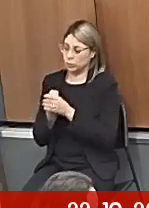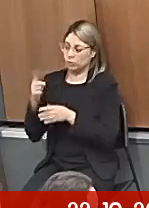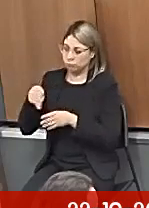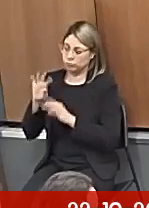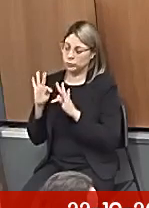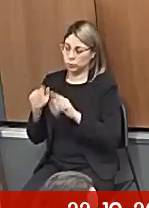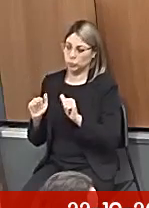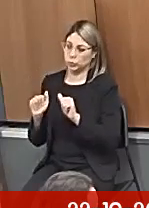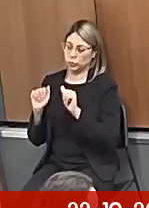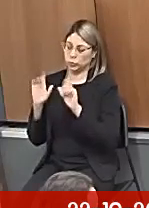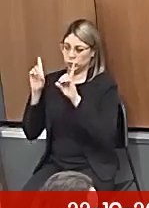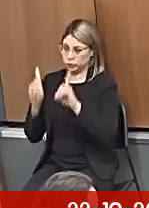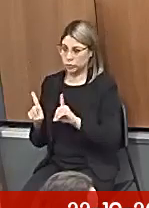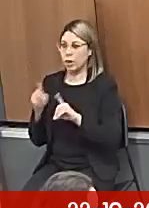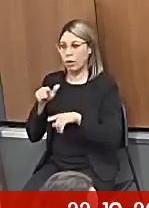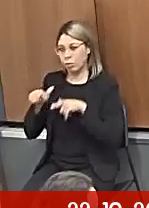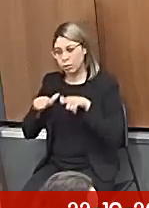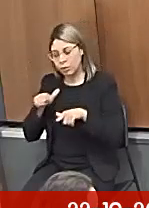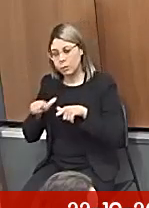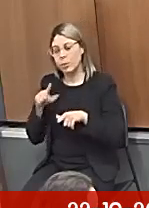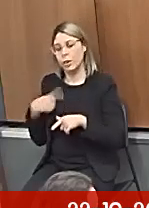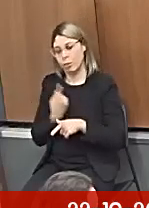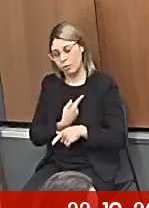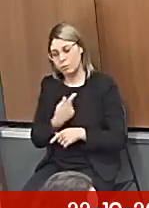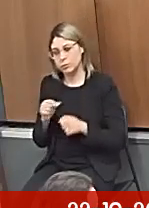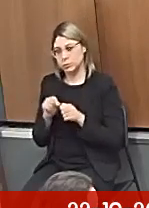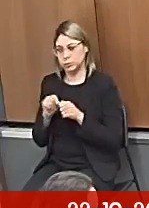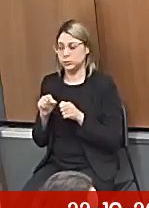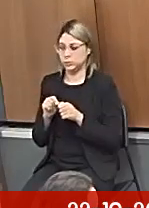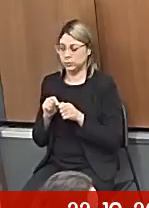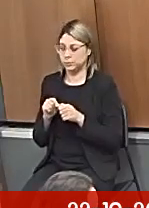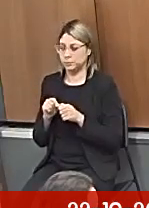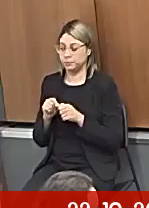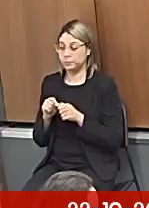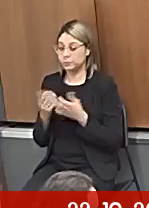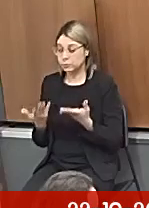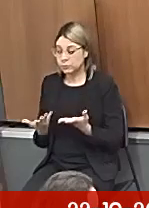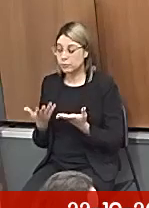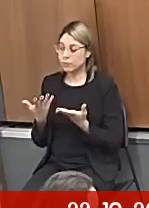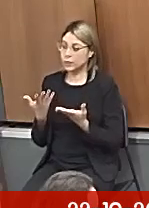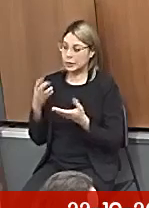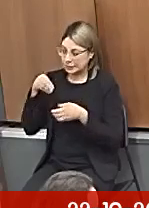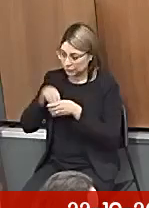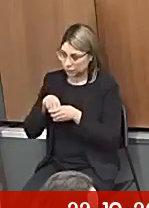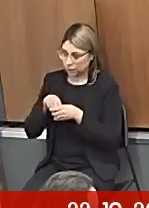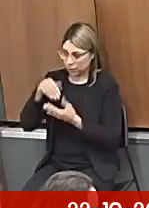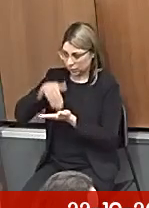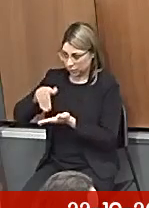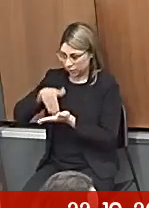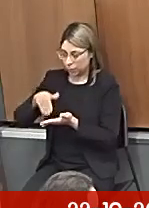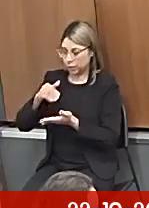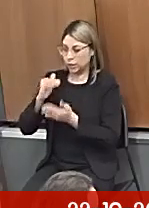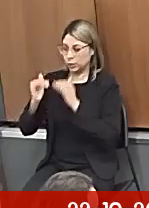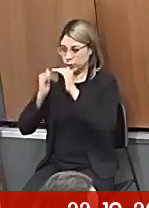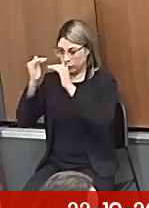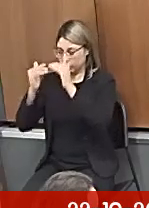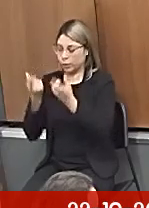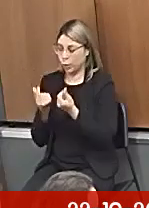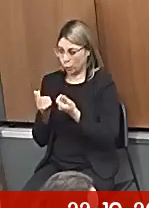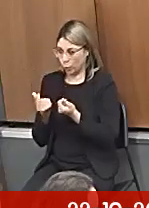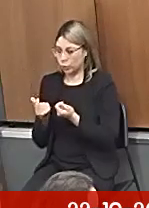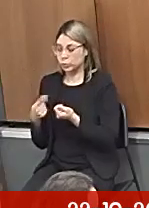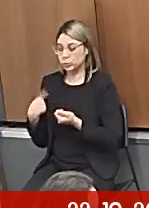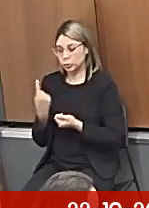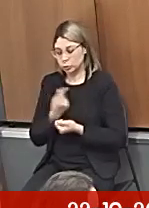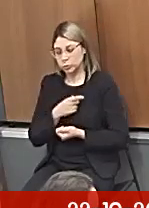pessoas. Então, é esse trabalho que a gente tem feito. E a gente, dentro da Secretaria de Desenvolvimento Econômico, nós